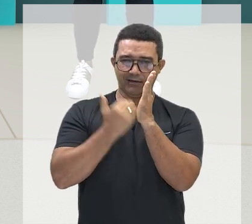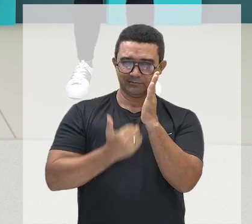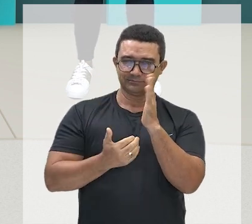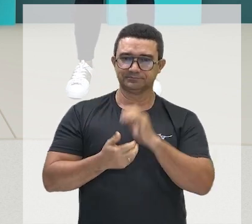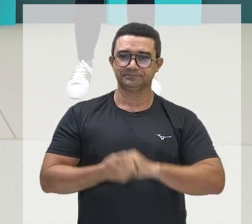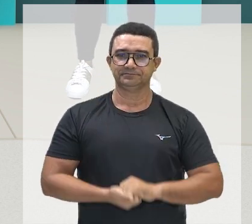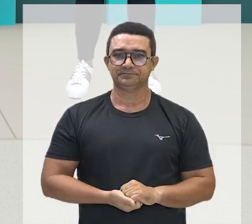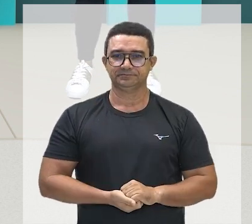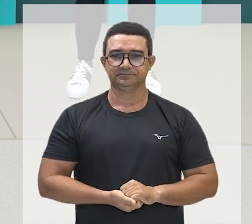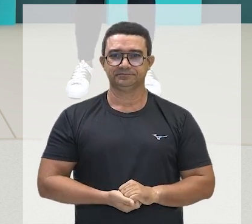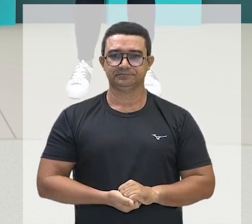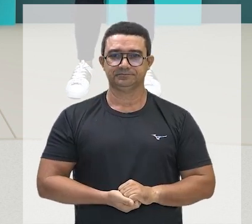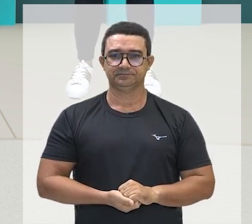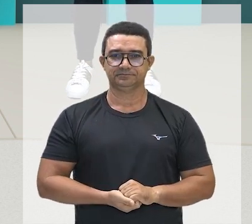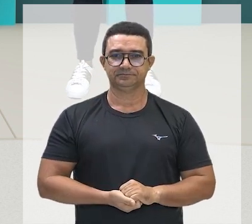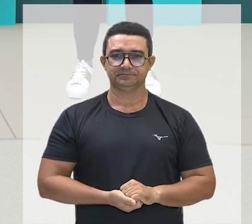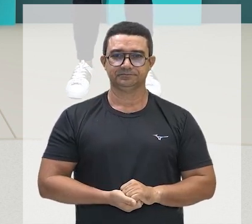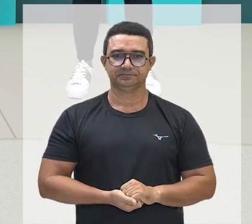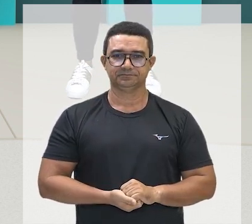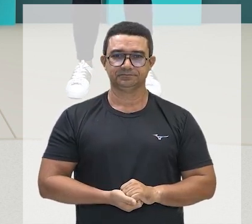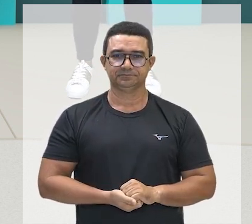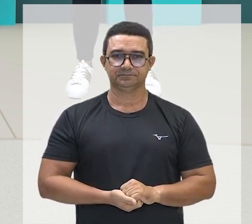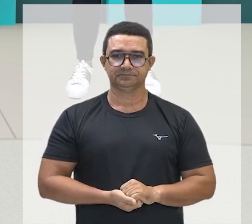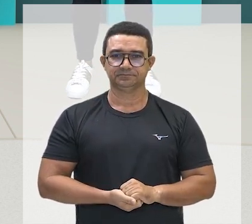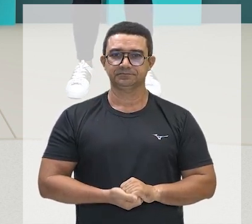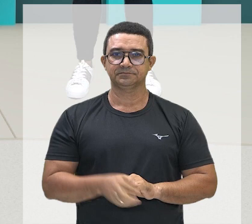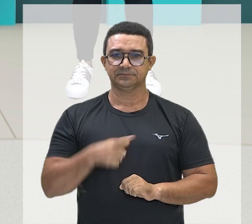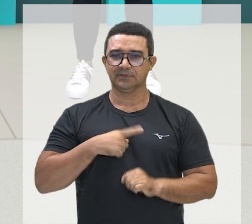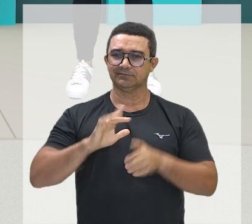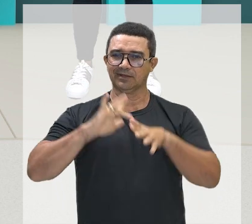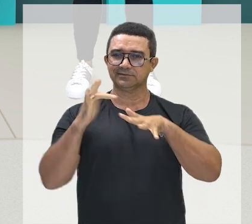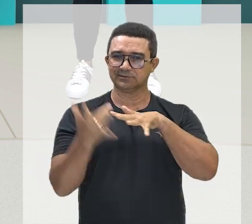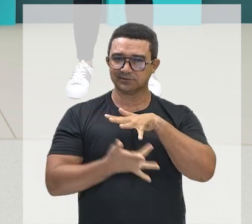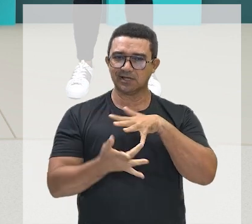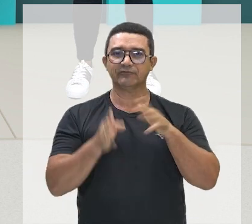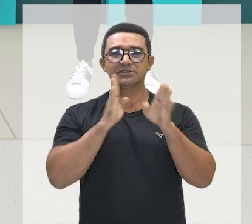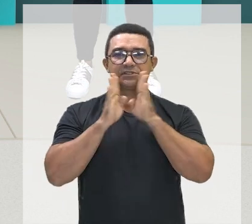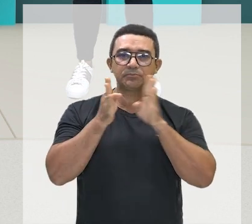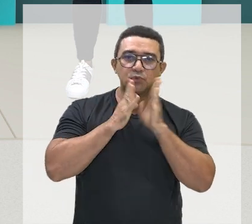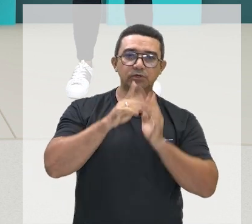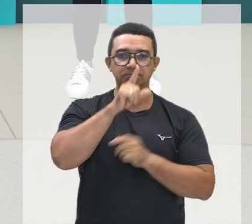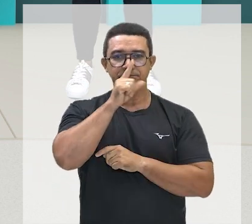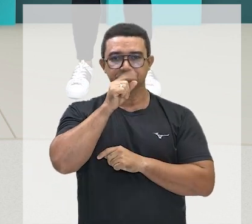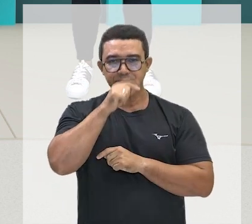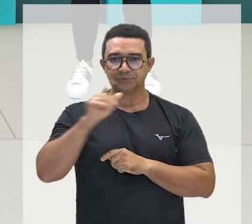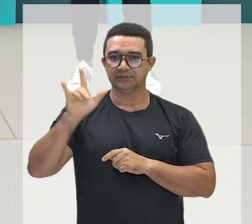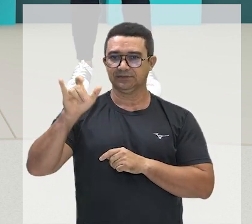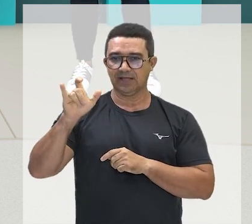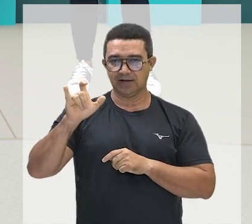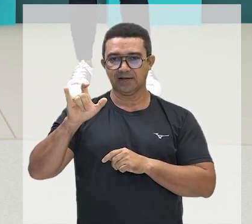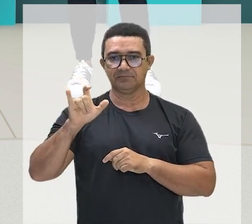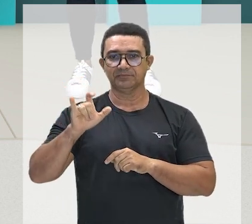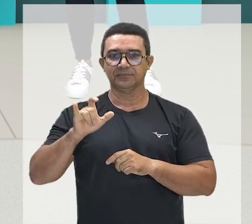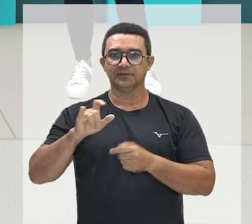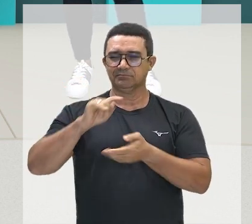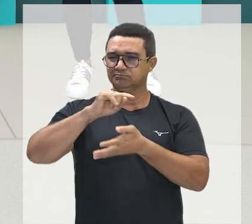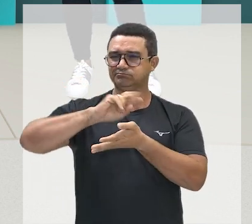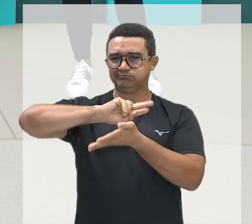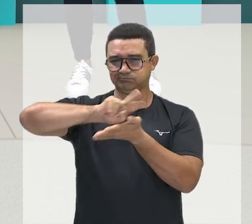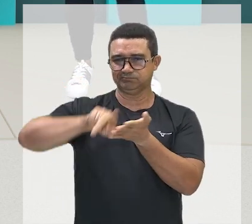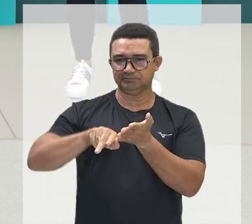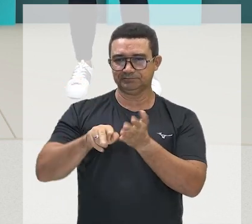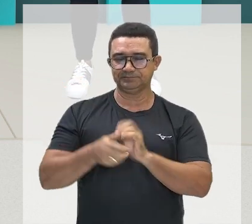Facebook, Twitter, Instagram, LinkedIn e etc. Olha só, vamos traduzir aqui